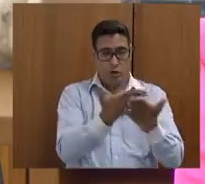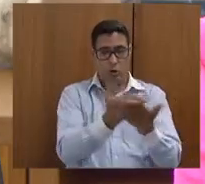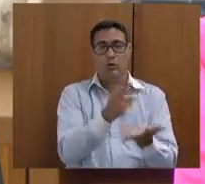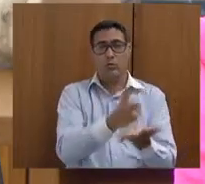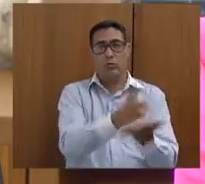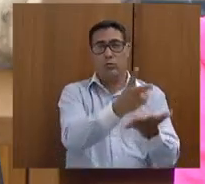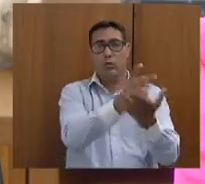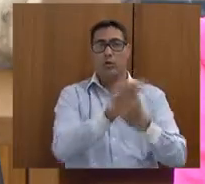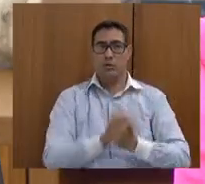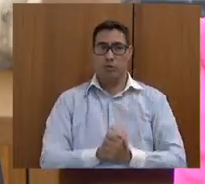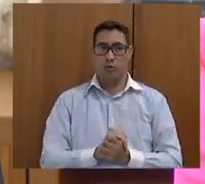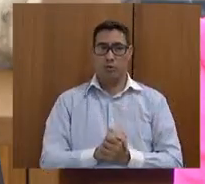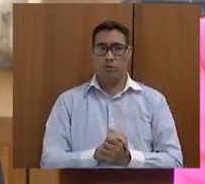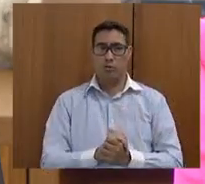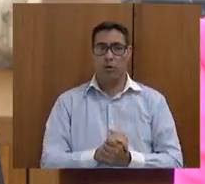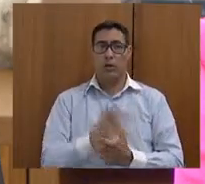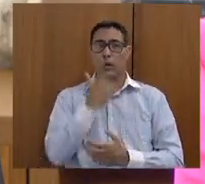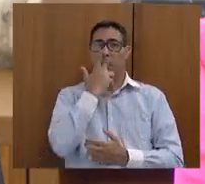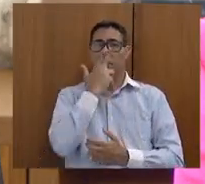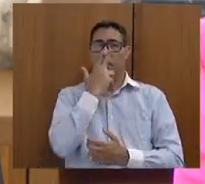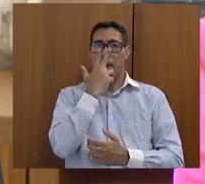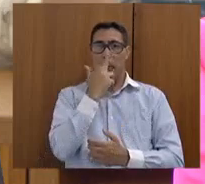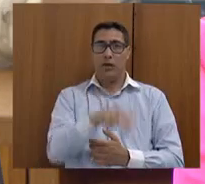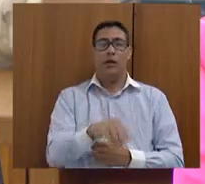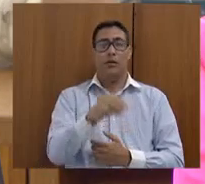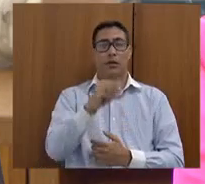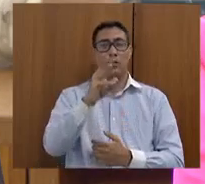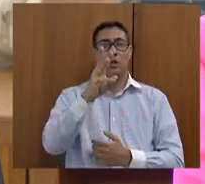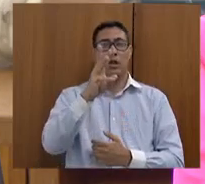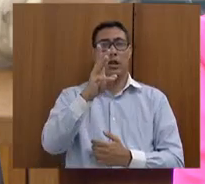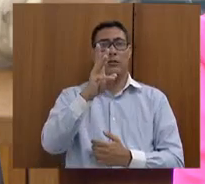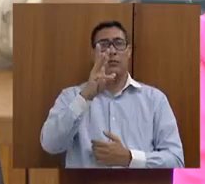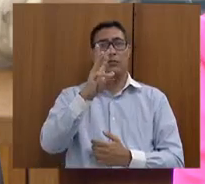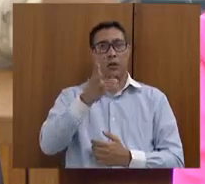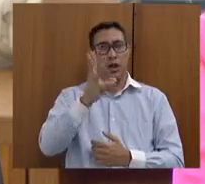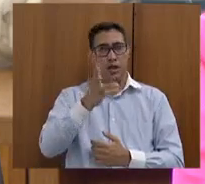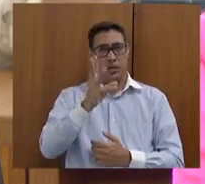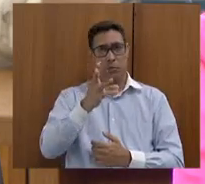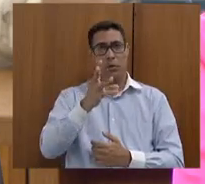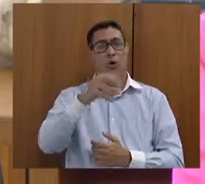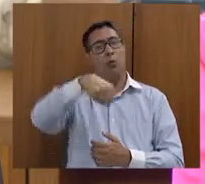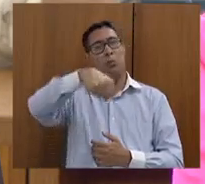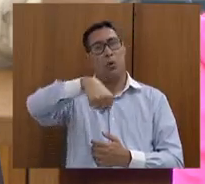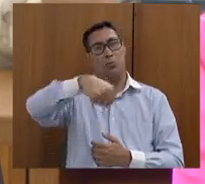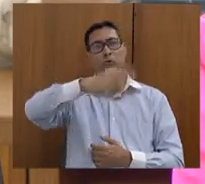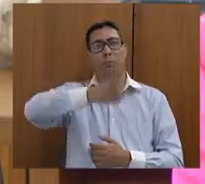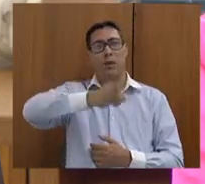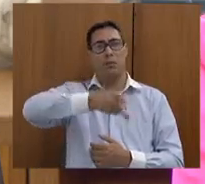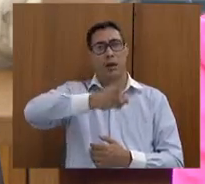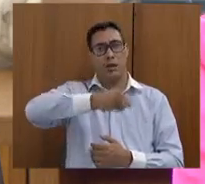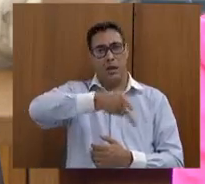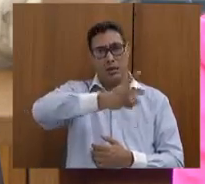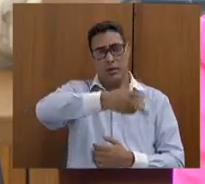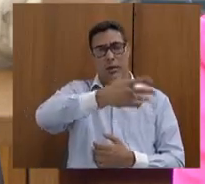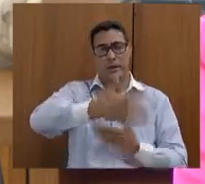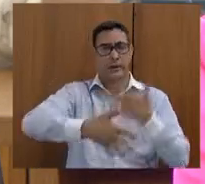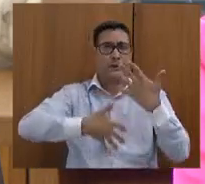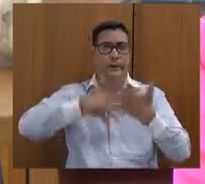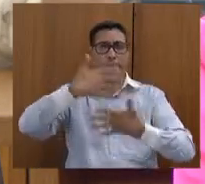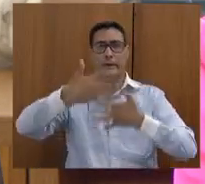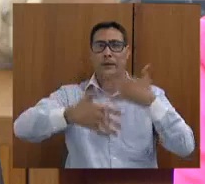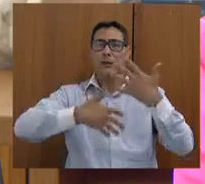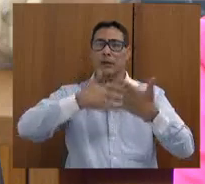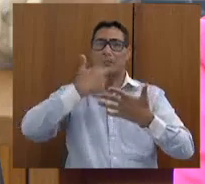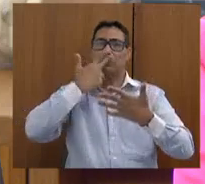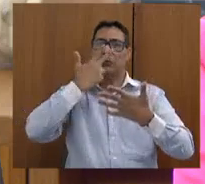me parece que esse Horizonte de 3 mil bolsa permanência é um Horizonte aí muito muito